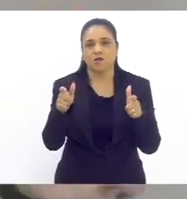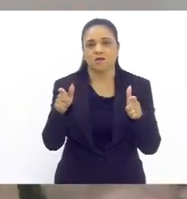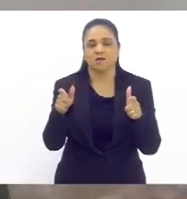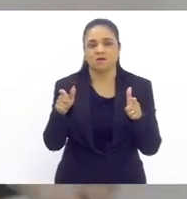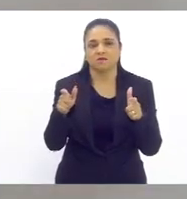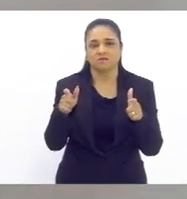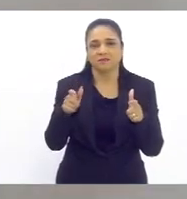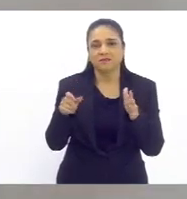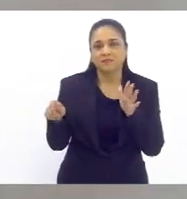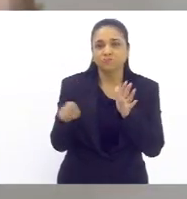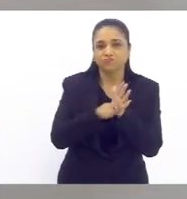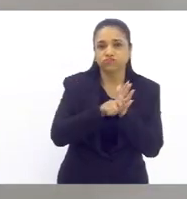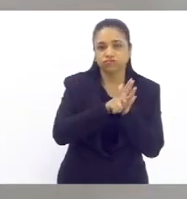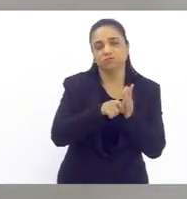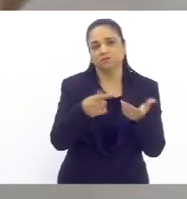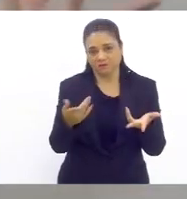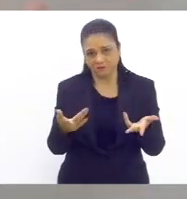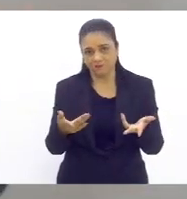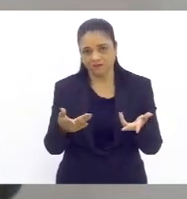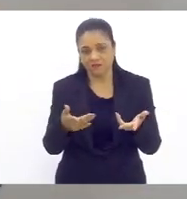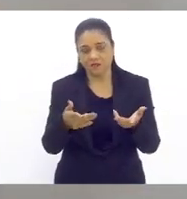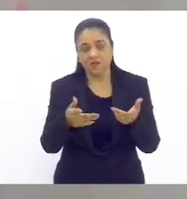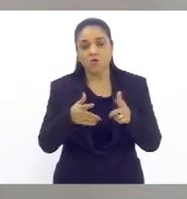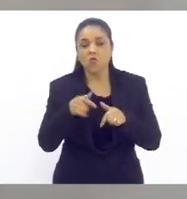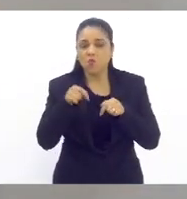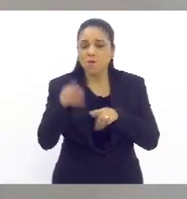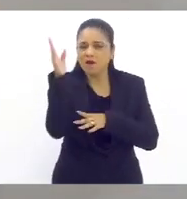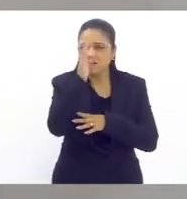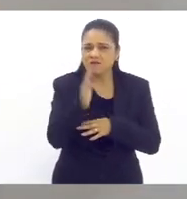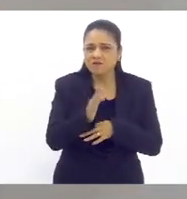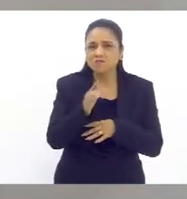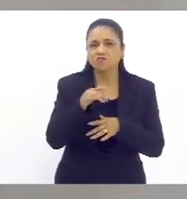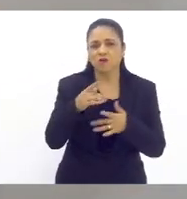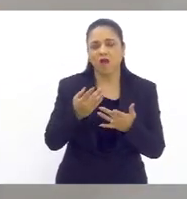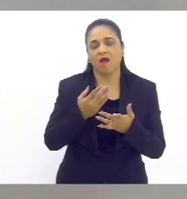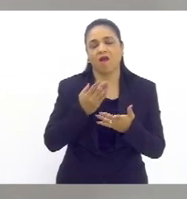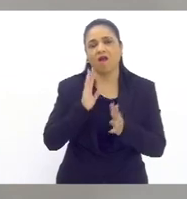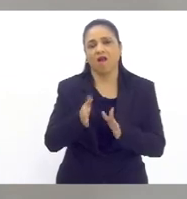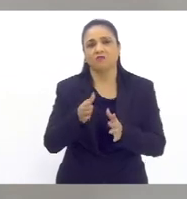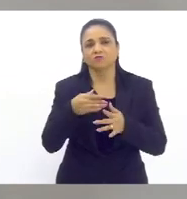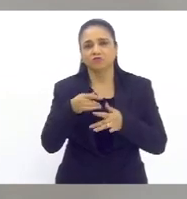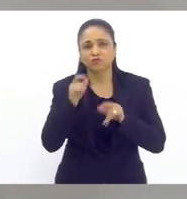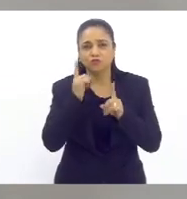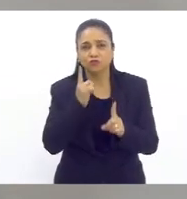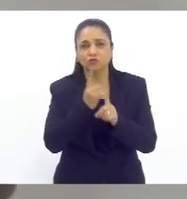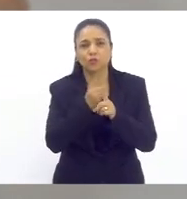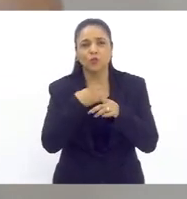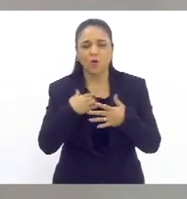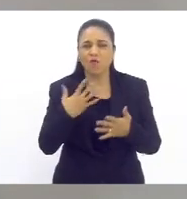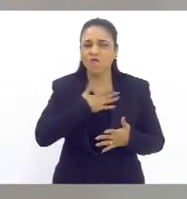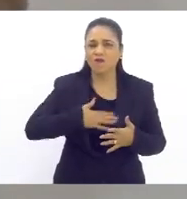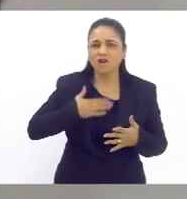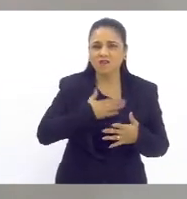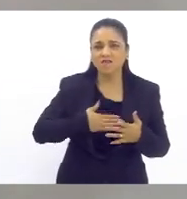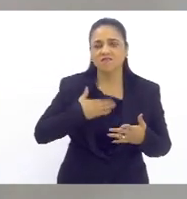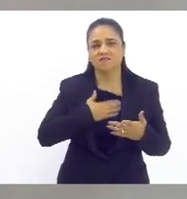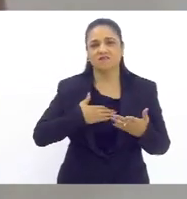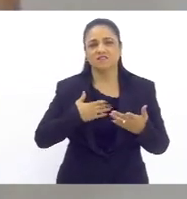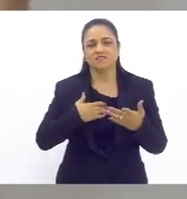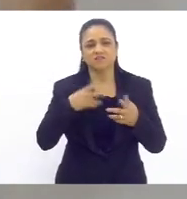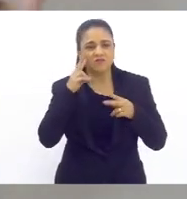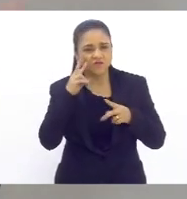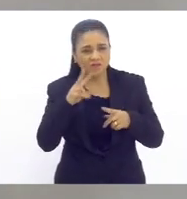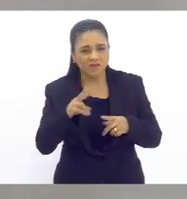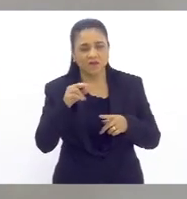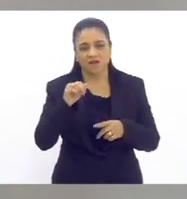já descobriu depois de anos que não se conseguia falar eu fico muito feliz de ver aqui Marilene Esperança da abra Rio de ver a